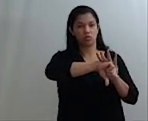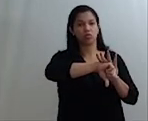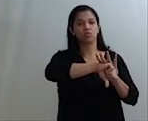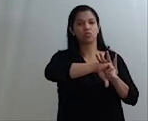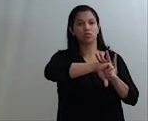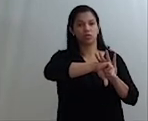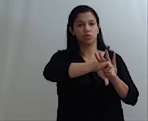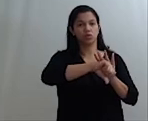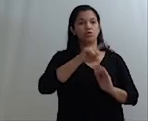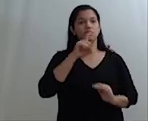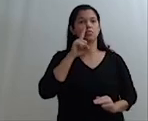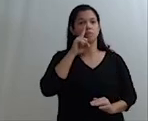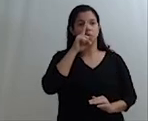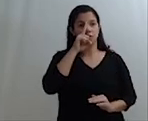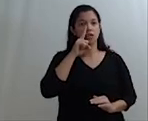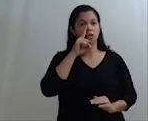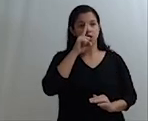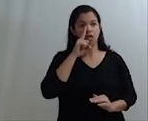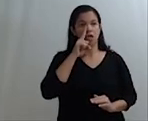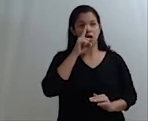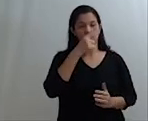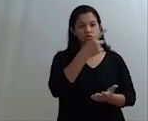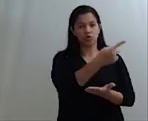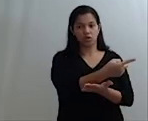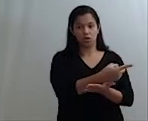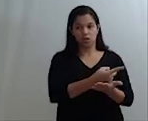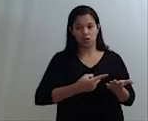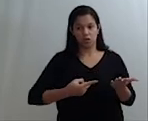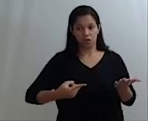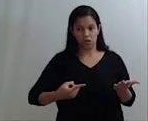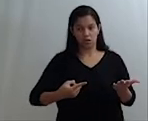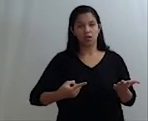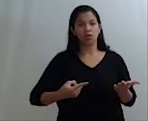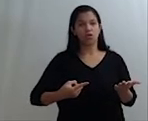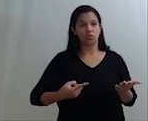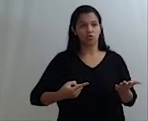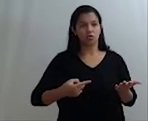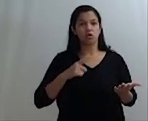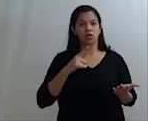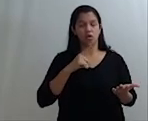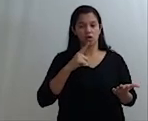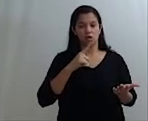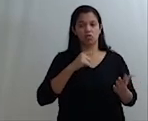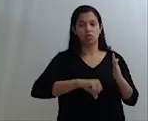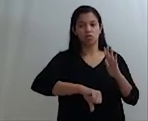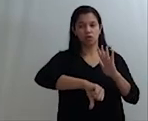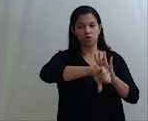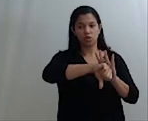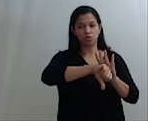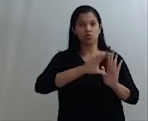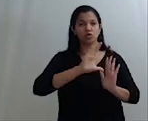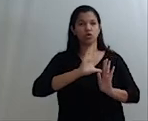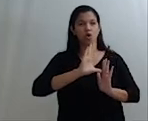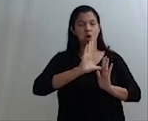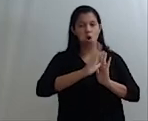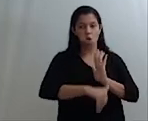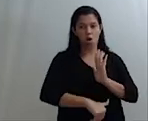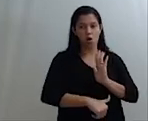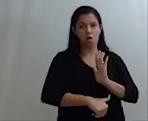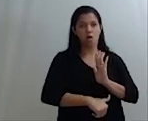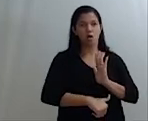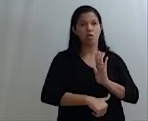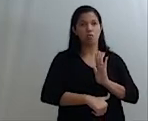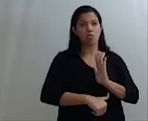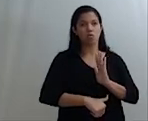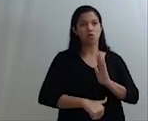decreto prisão preventiva está fundamentado é um crime de roubo eh majorado duas aqui